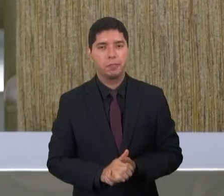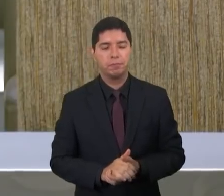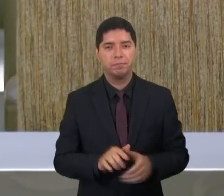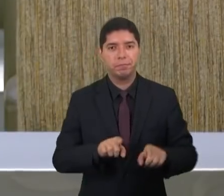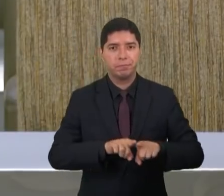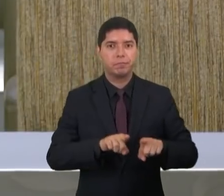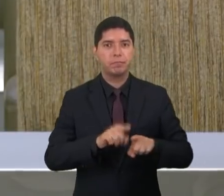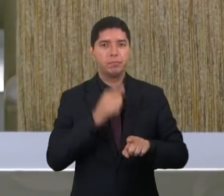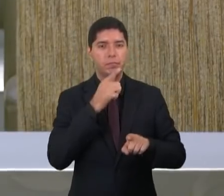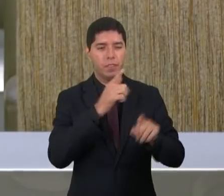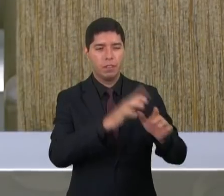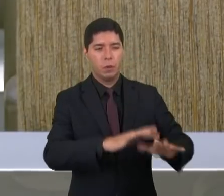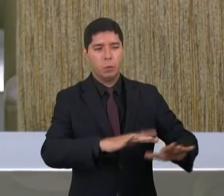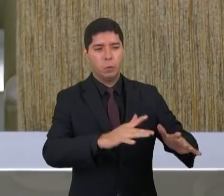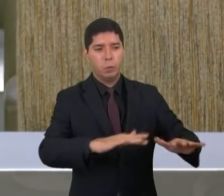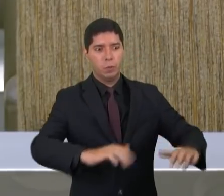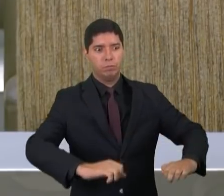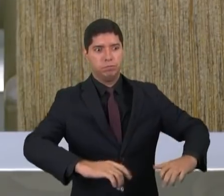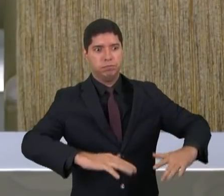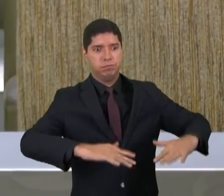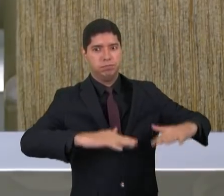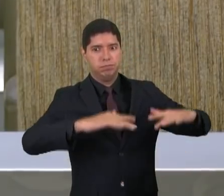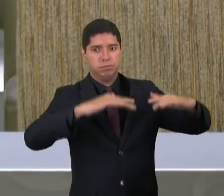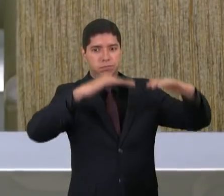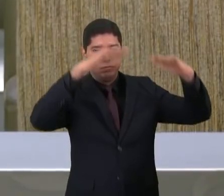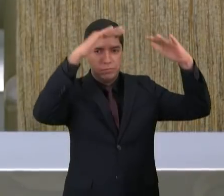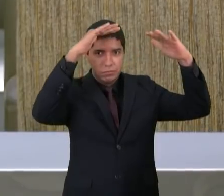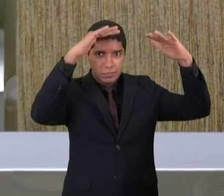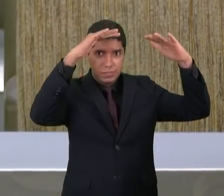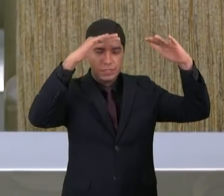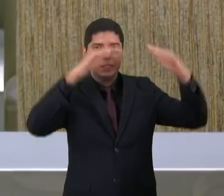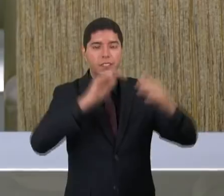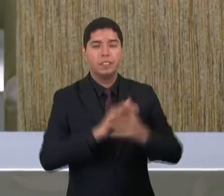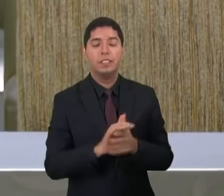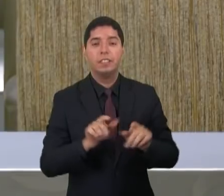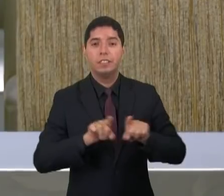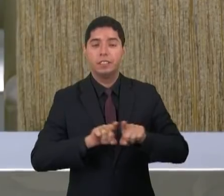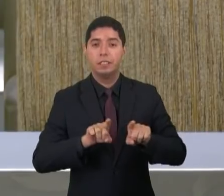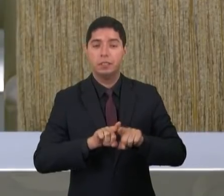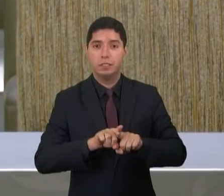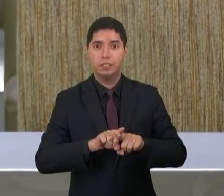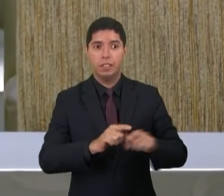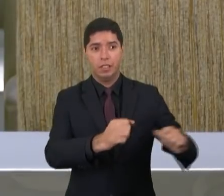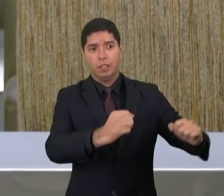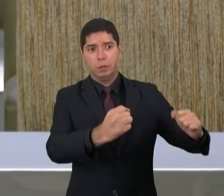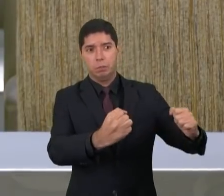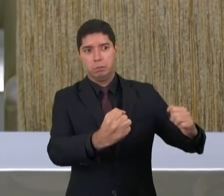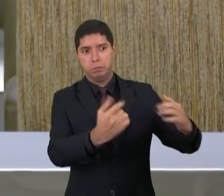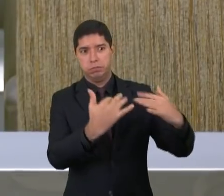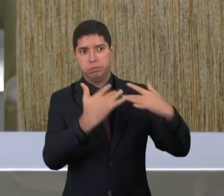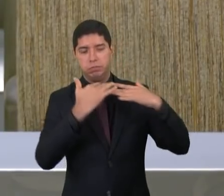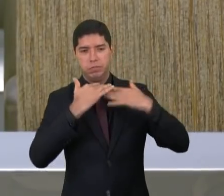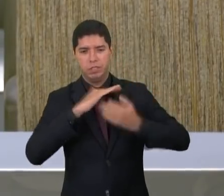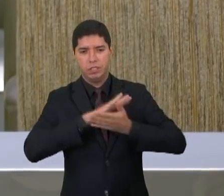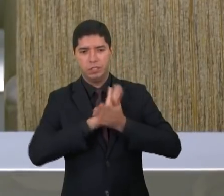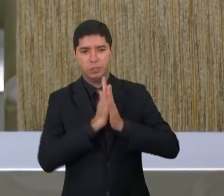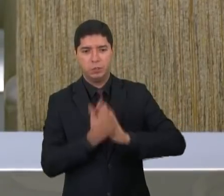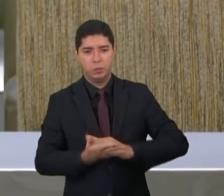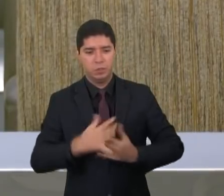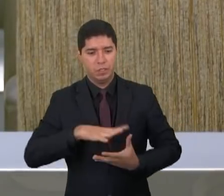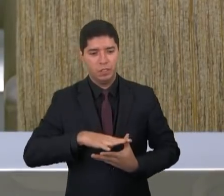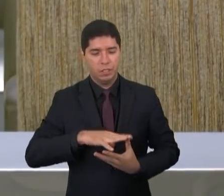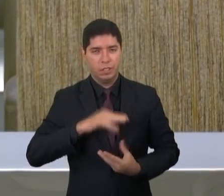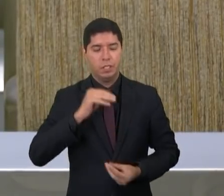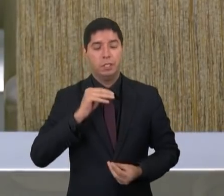teriam transbordado sobre nós e a corrente teria passado sobre a nossa alma.